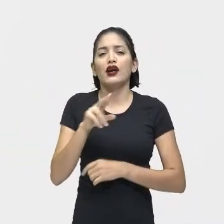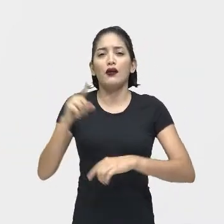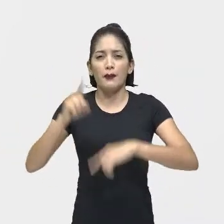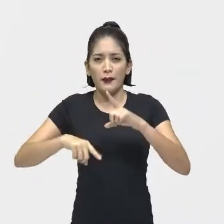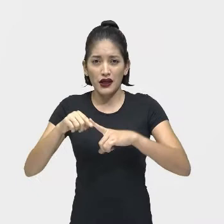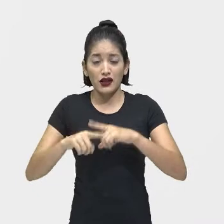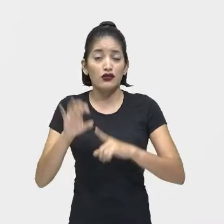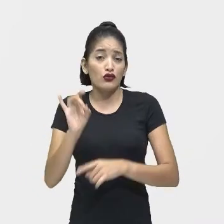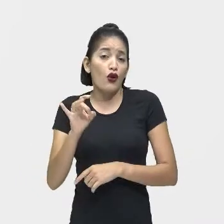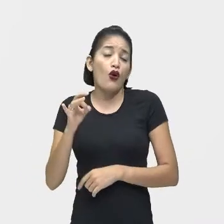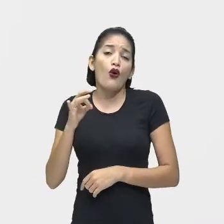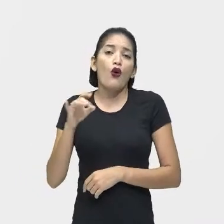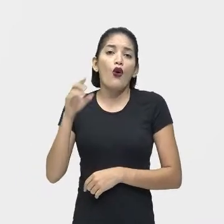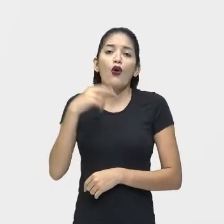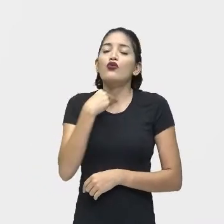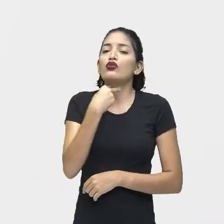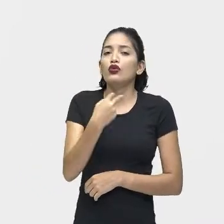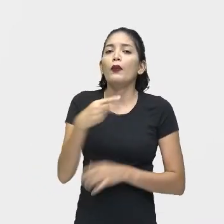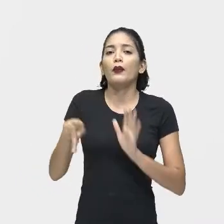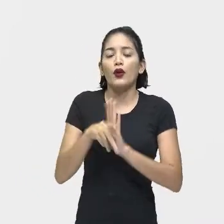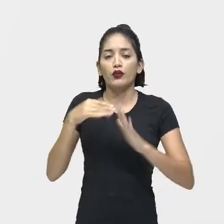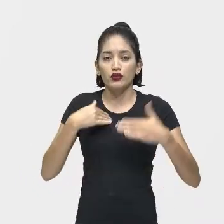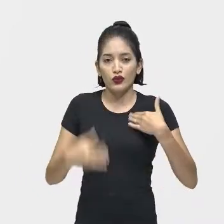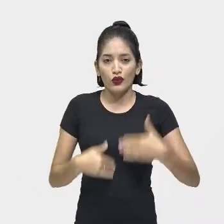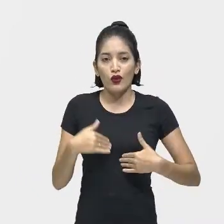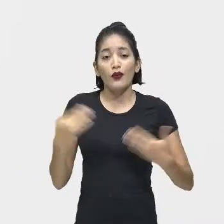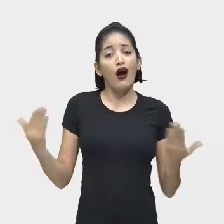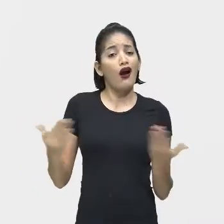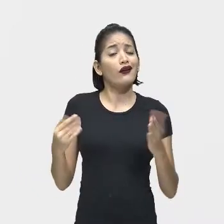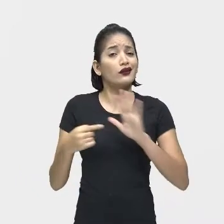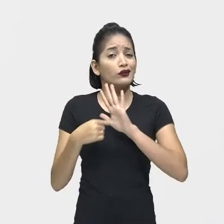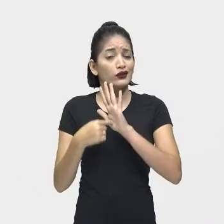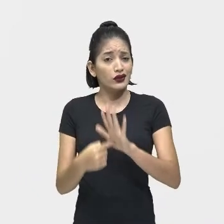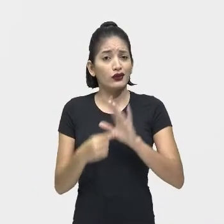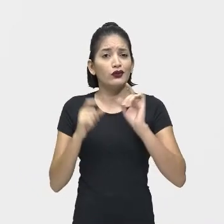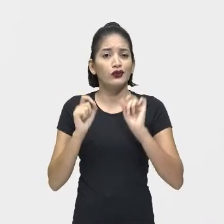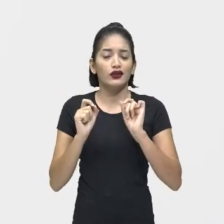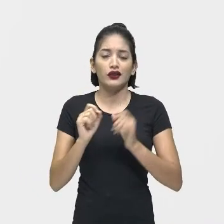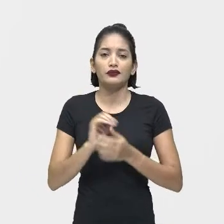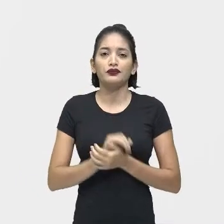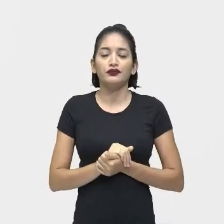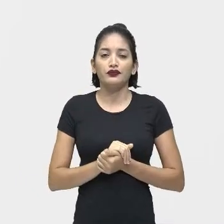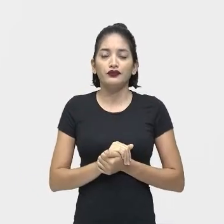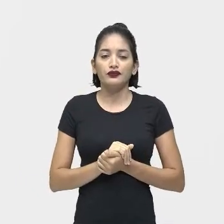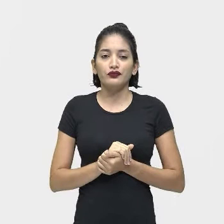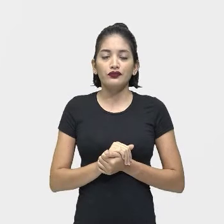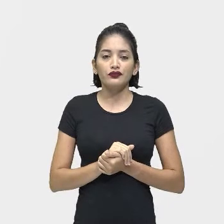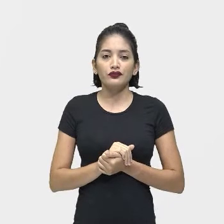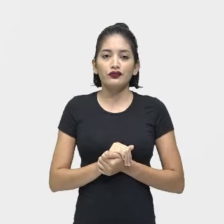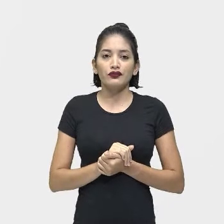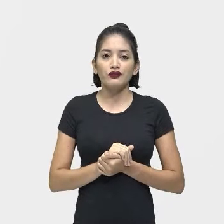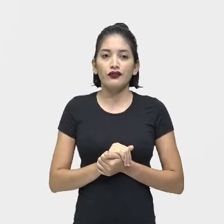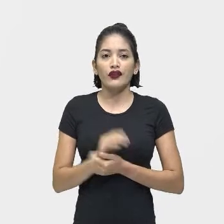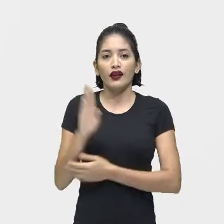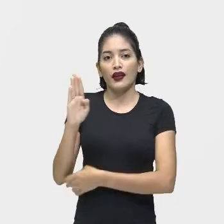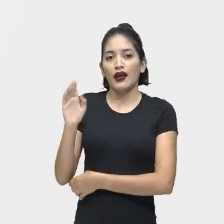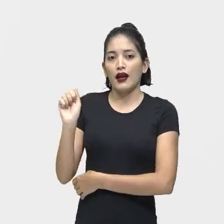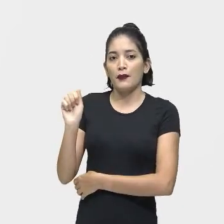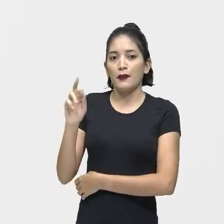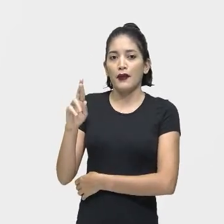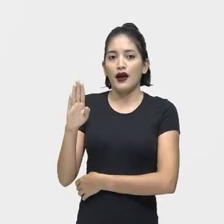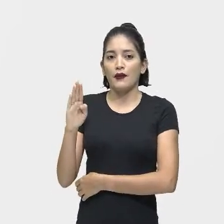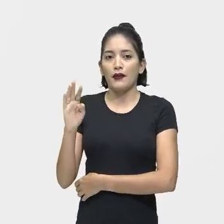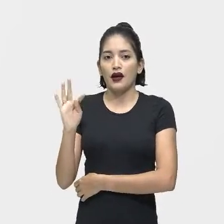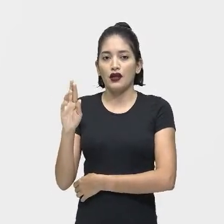sons produzidos pelo corpo. E aí eu trago para vocês nada mais, nada menos do que os barbatuques, fundados